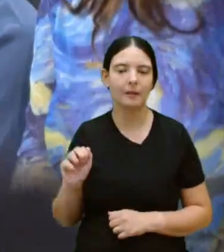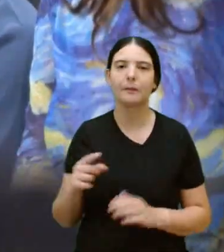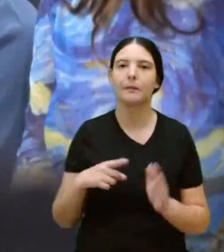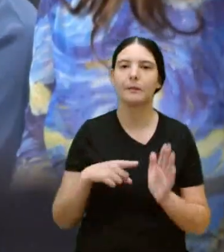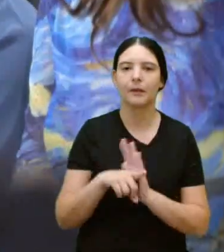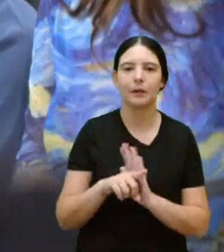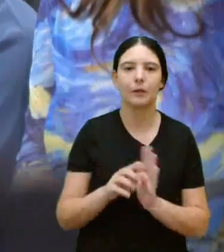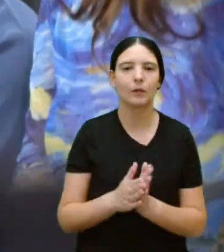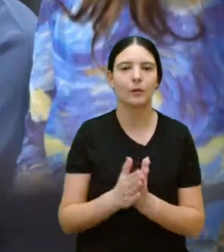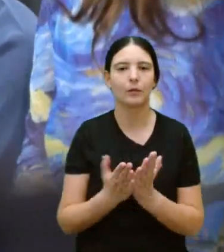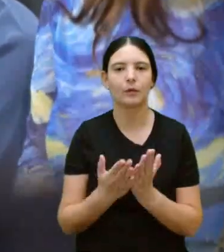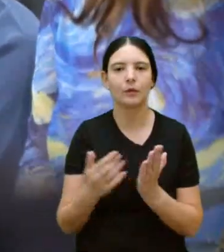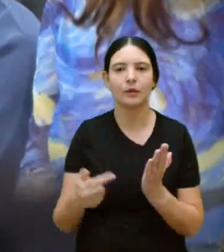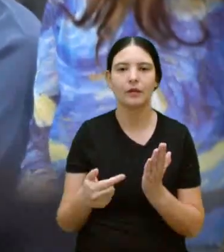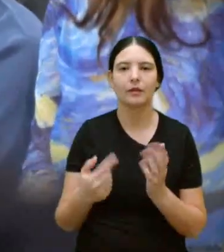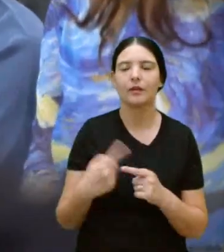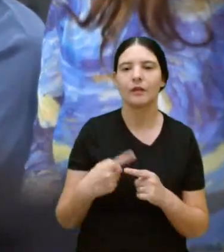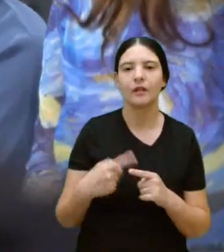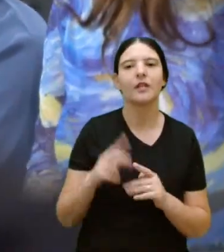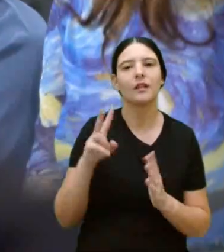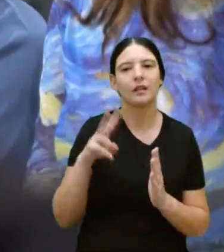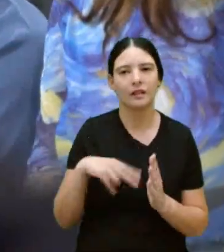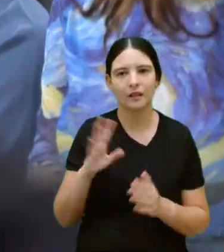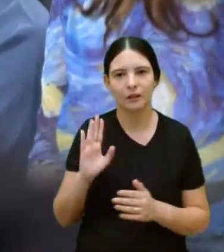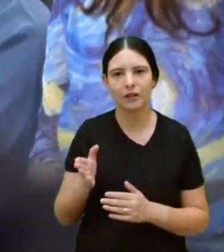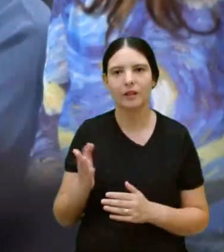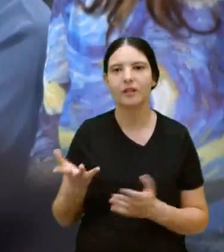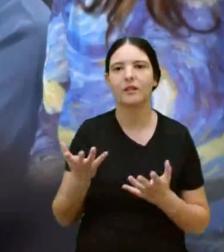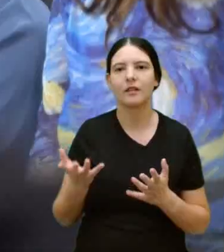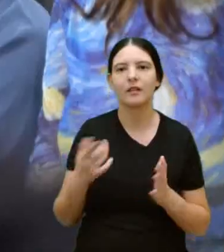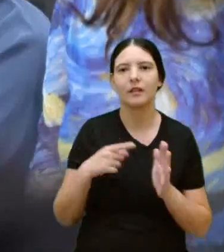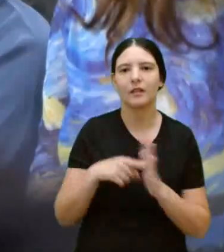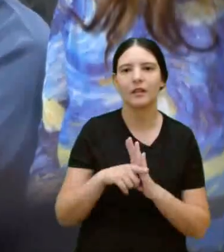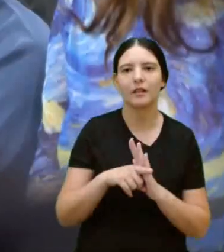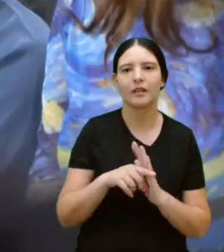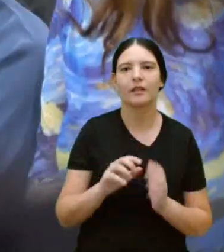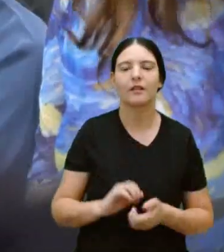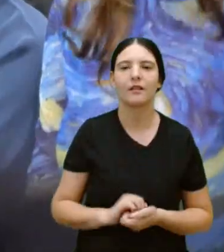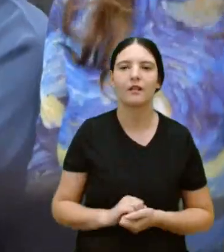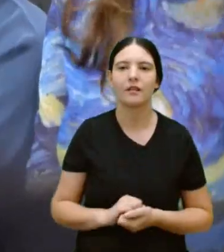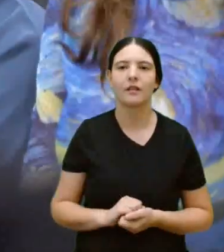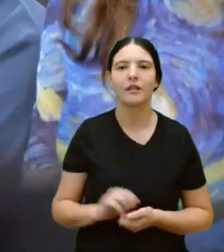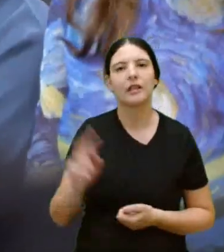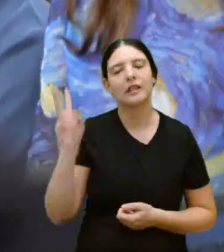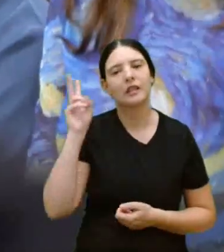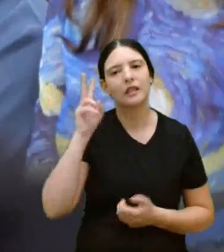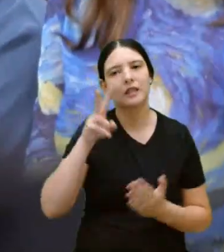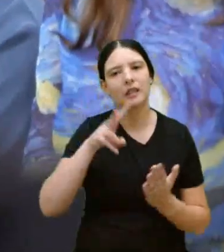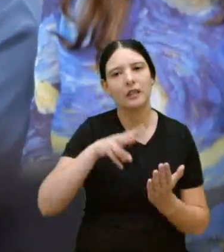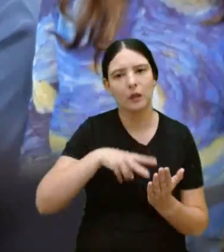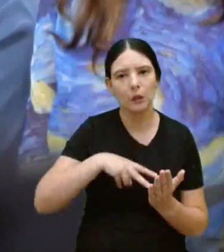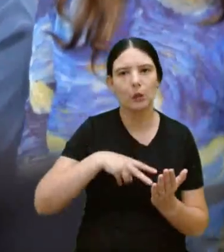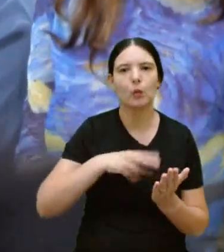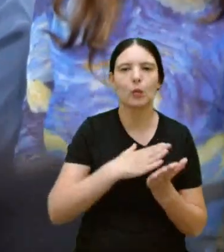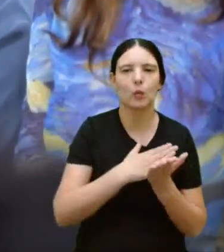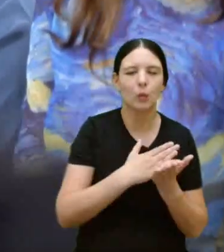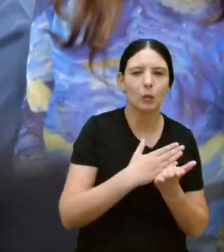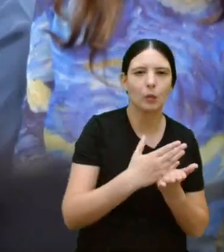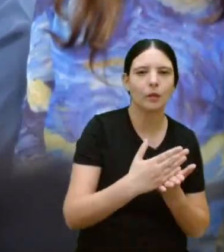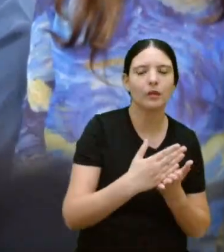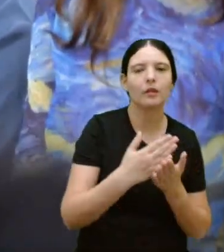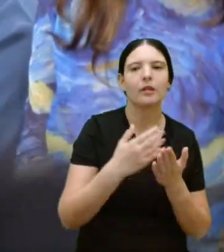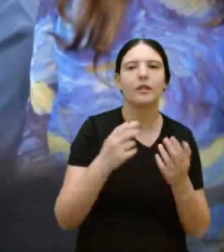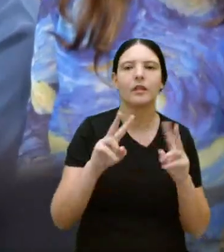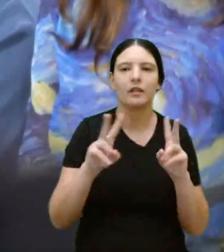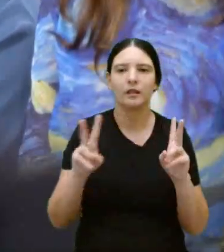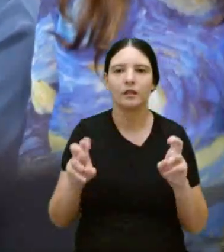porque Ela é parda e usa óculos de grau. eu queria fazer uma pergunta voltada a ele. Lendo aquela parte no início dele, falando sobre Somé e